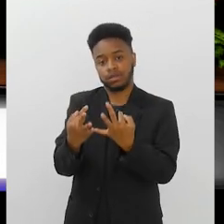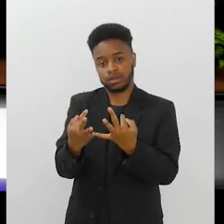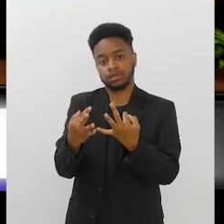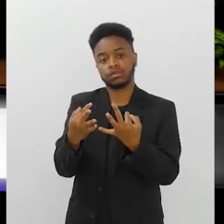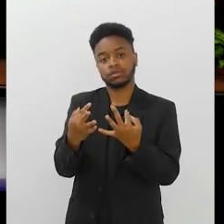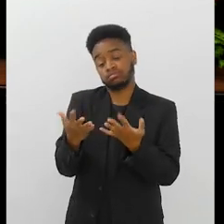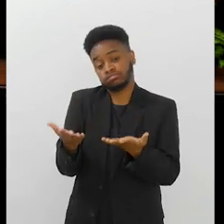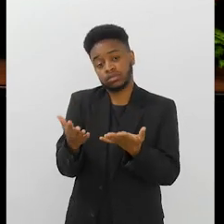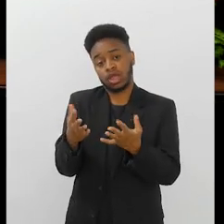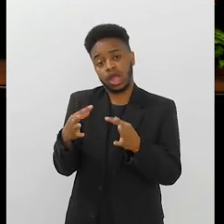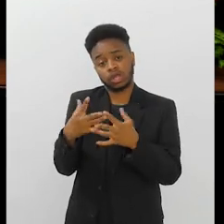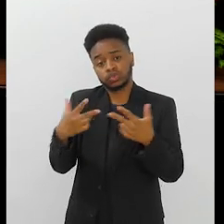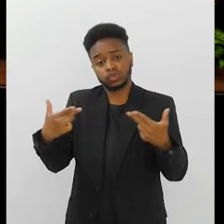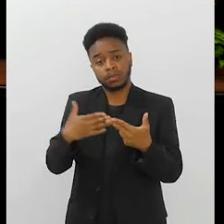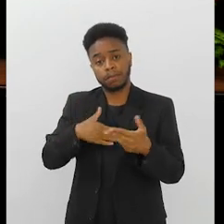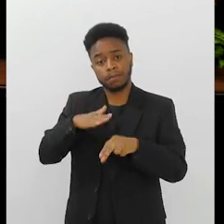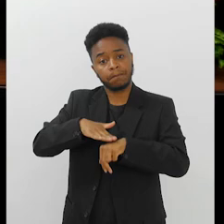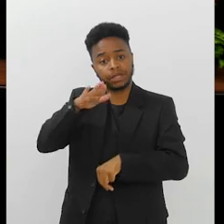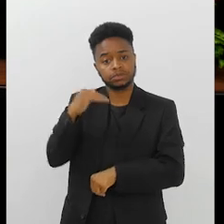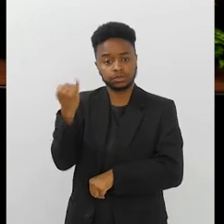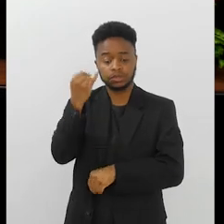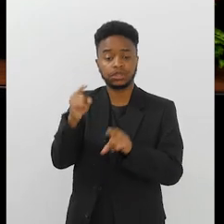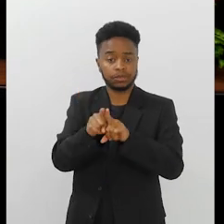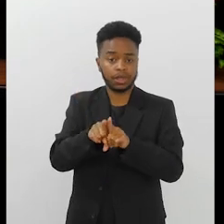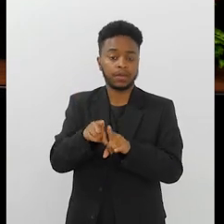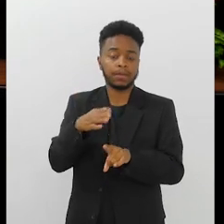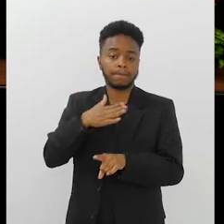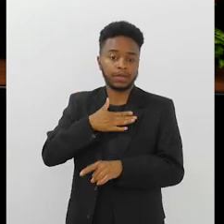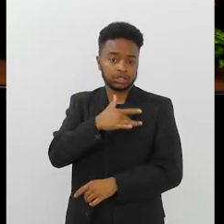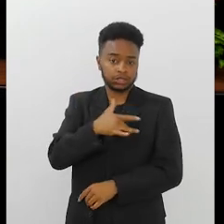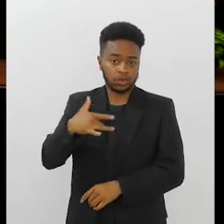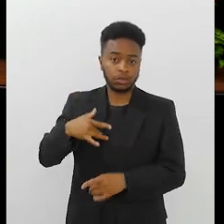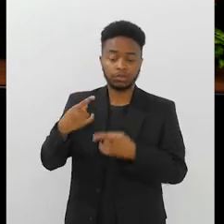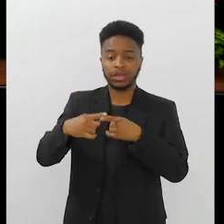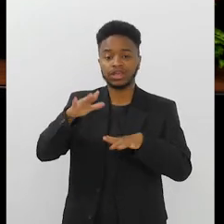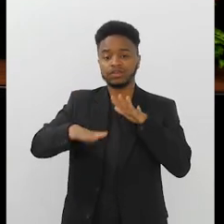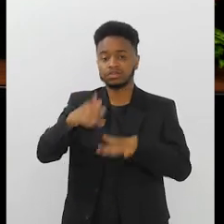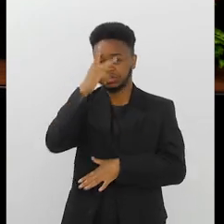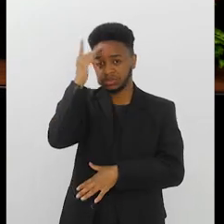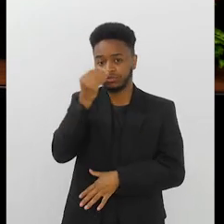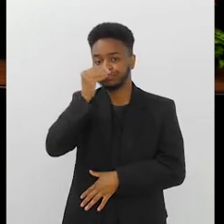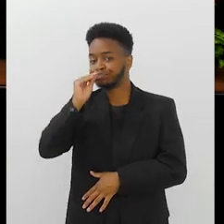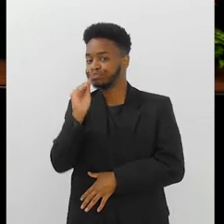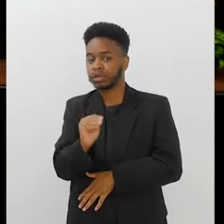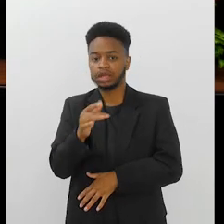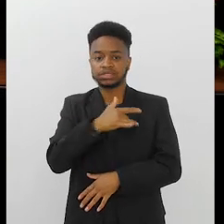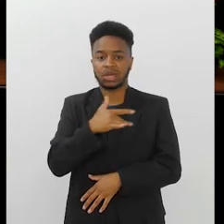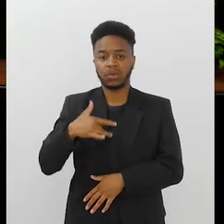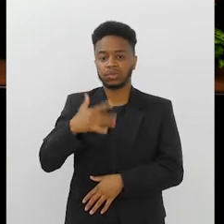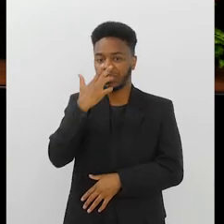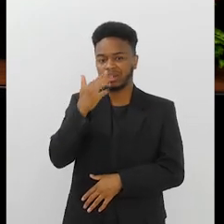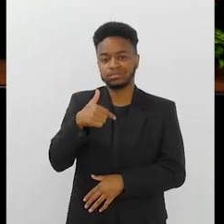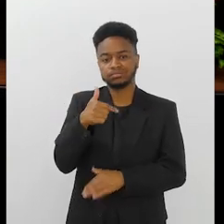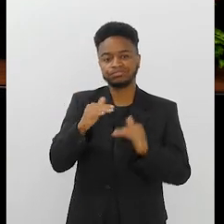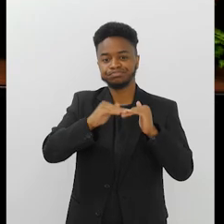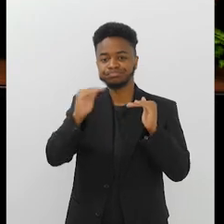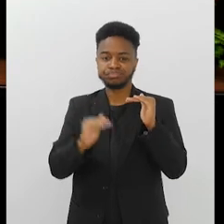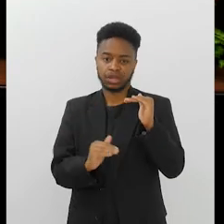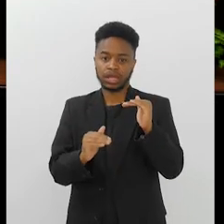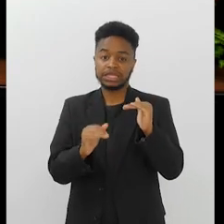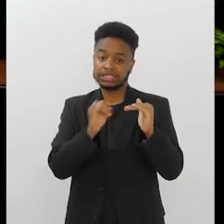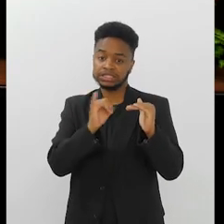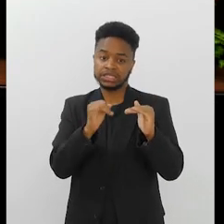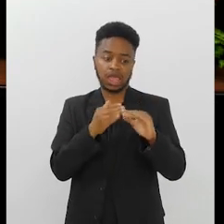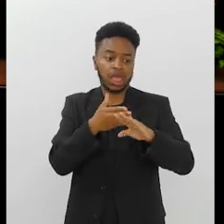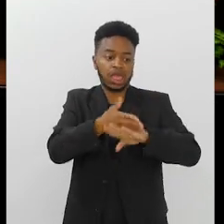família ou seja tudo isso que é mais importante assim como minha saúde que muitas pessoas também deixam para trás deixam como segundo plano quando passam